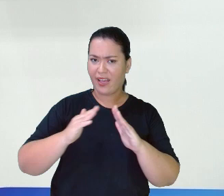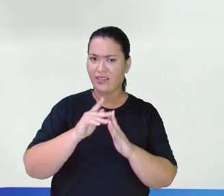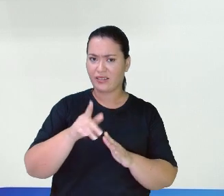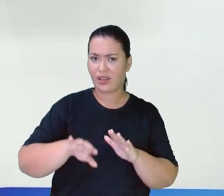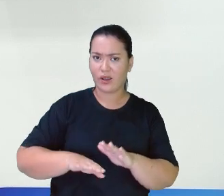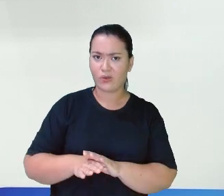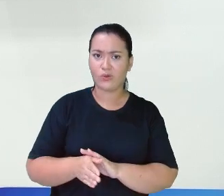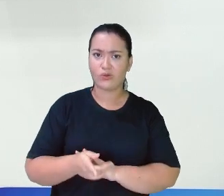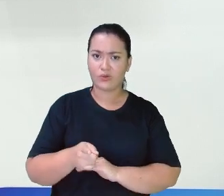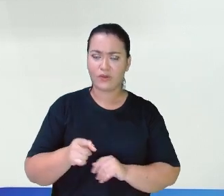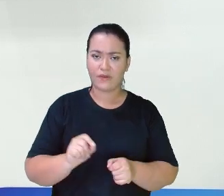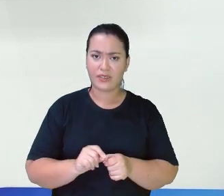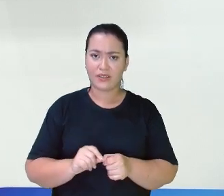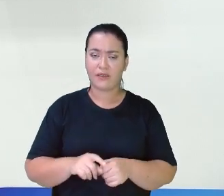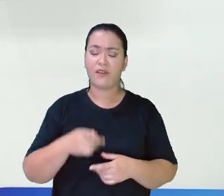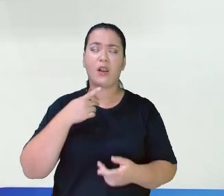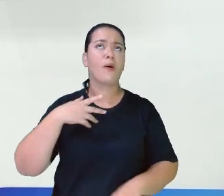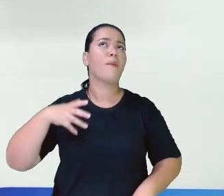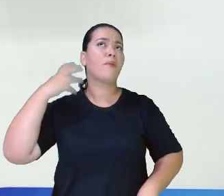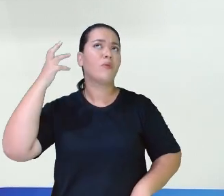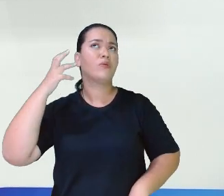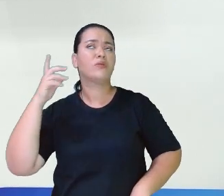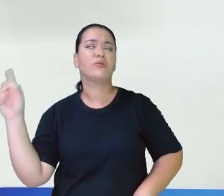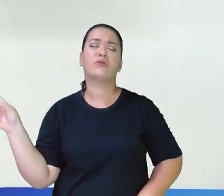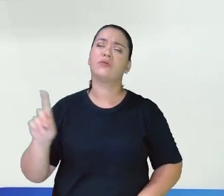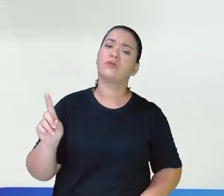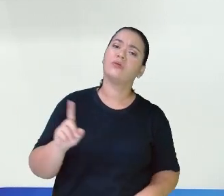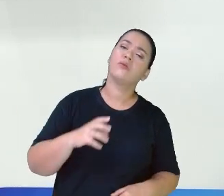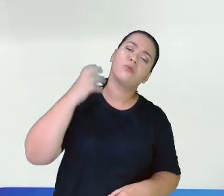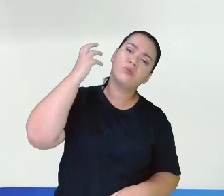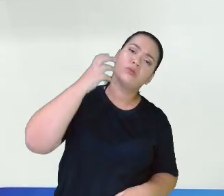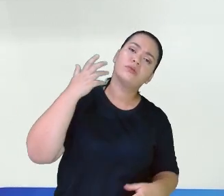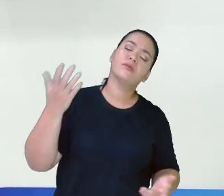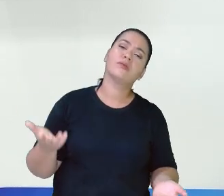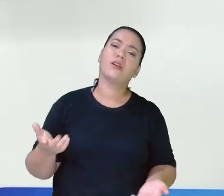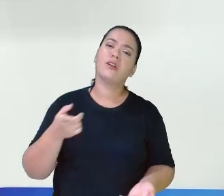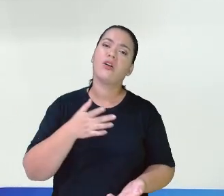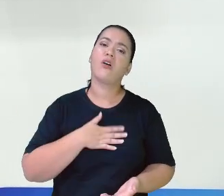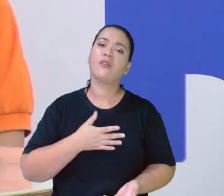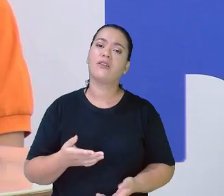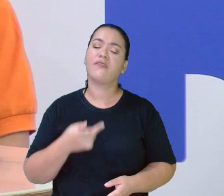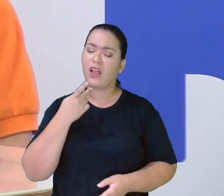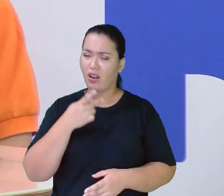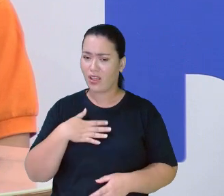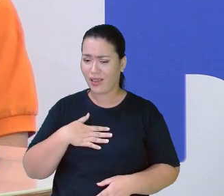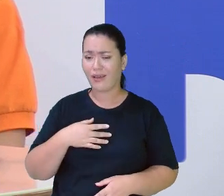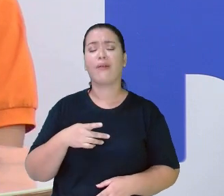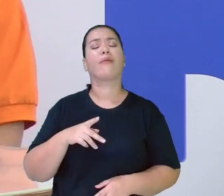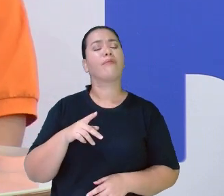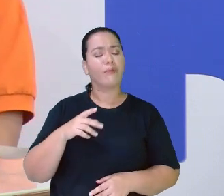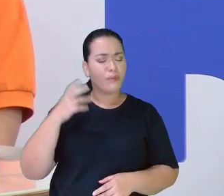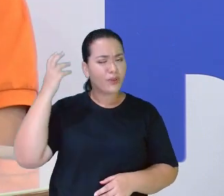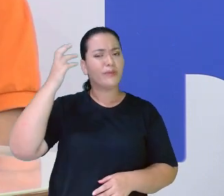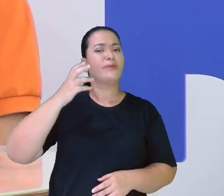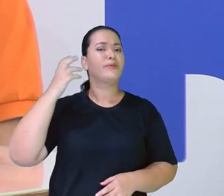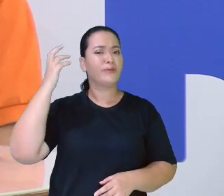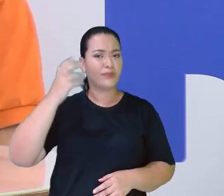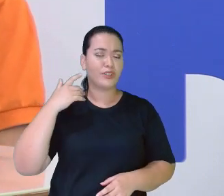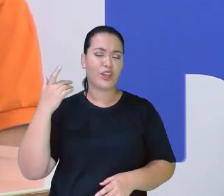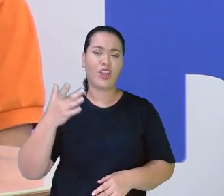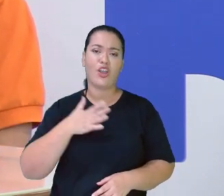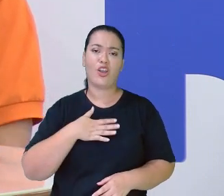Como é mais legal, sem música ou com música? Professora Kedma, com música ou sem música? Com música, com certeza. Eu